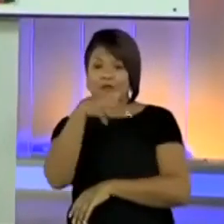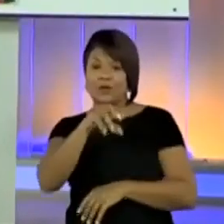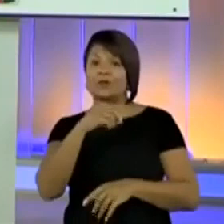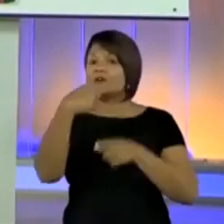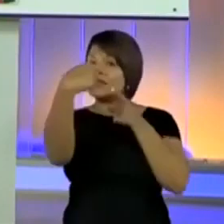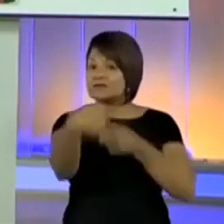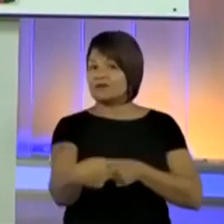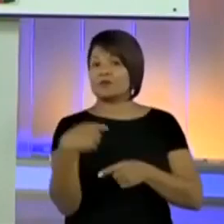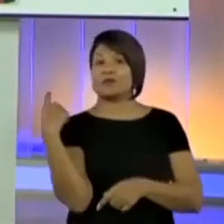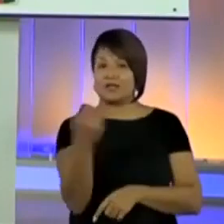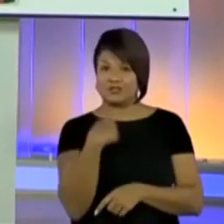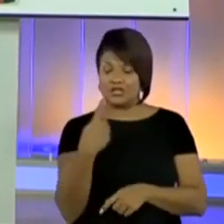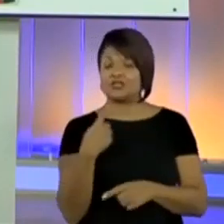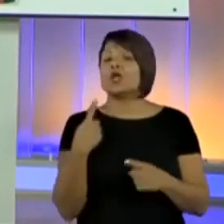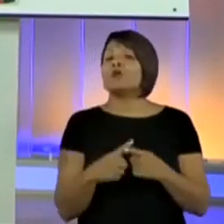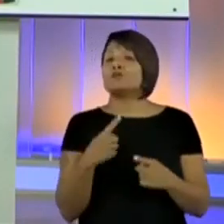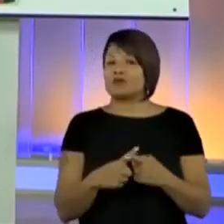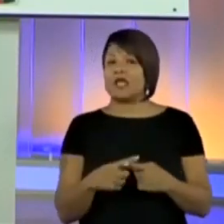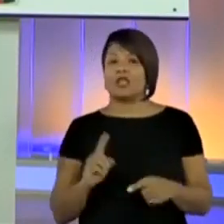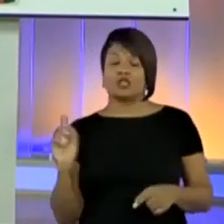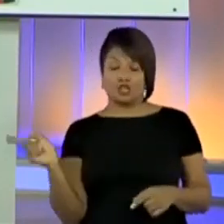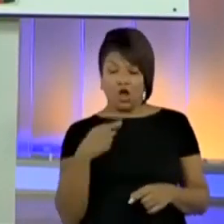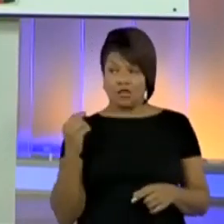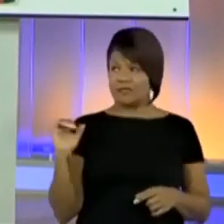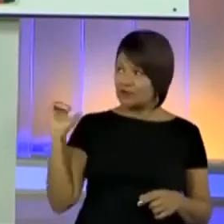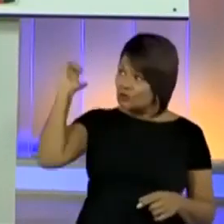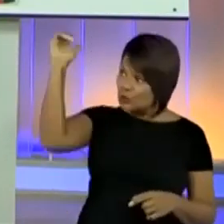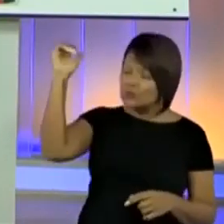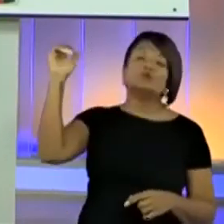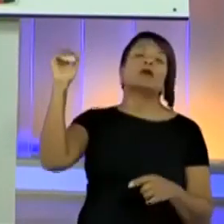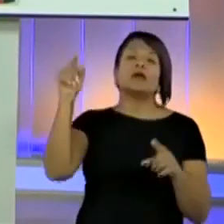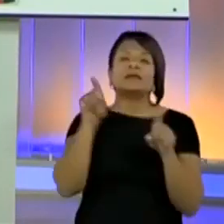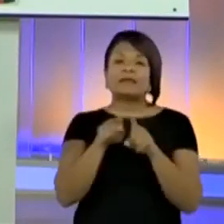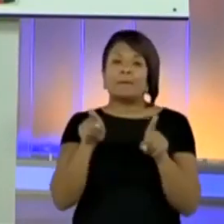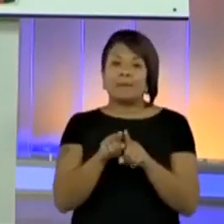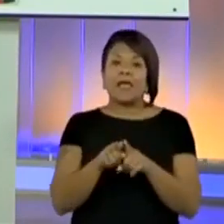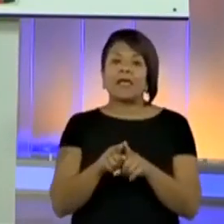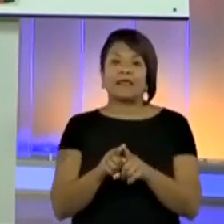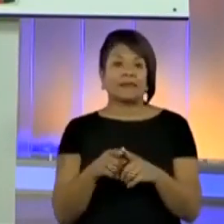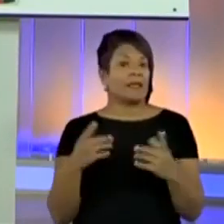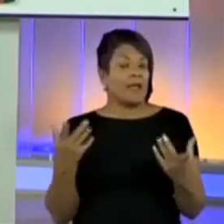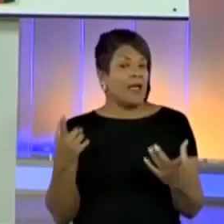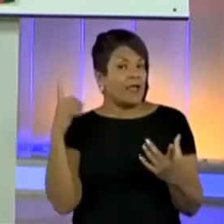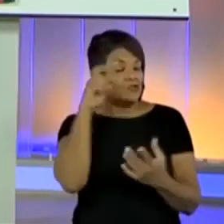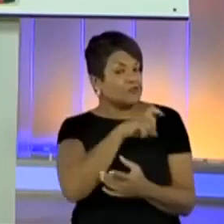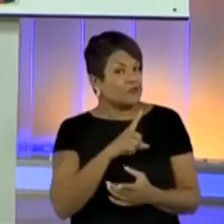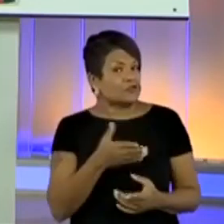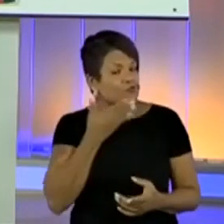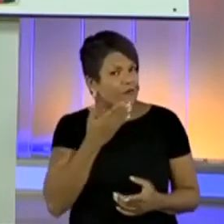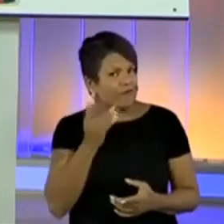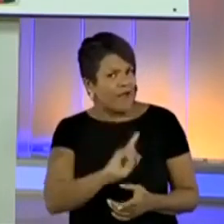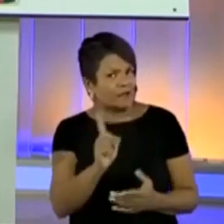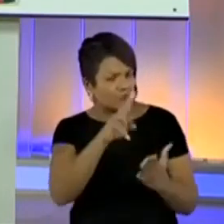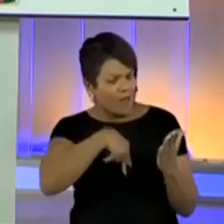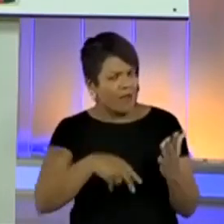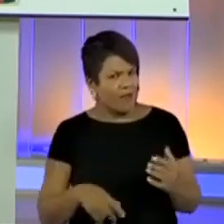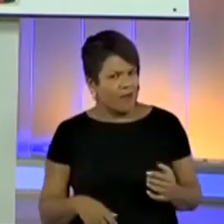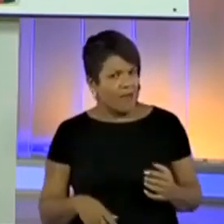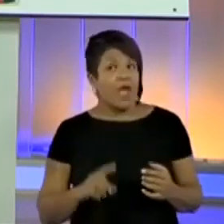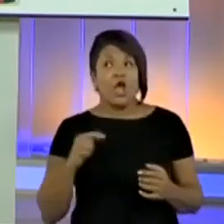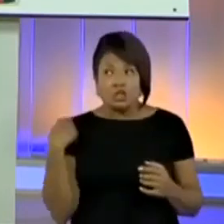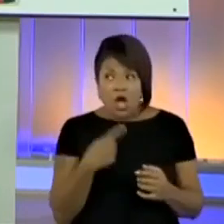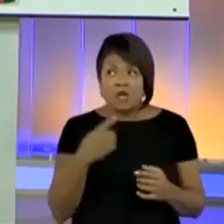um desafio para a gente, porque implica nós, adultos, em também ler. Né? Para a gente, adulto, também não é fácil ler, porque nós também